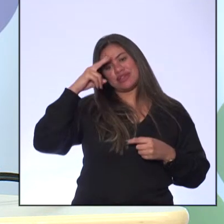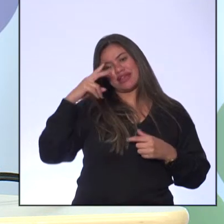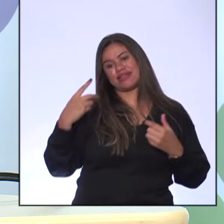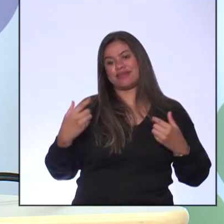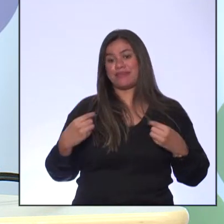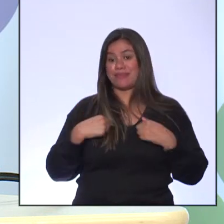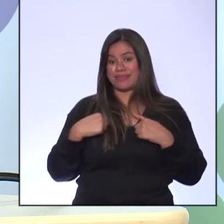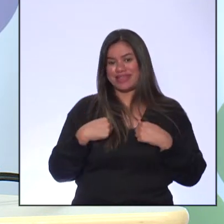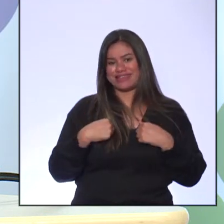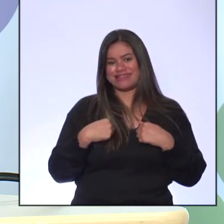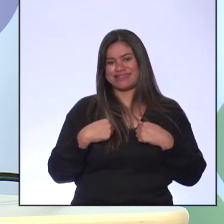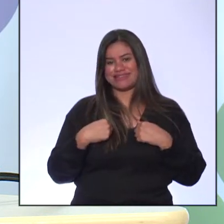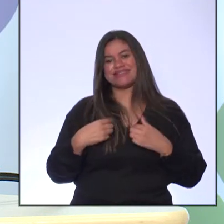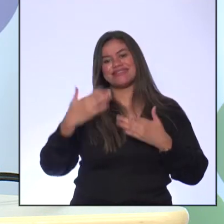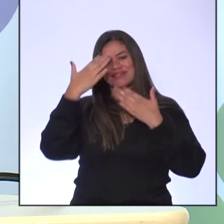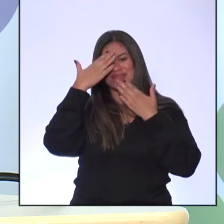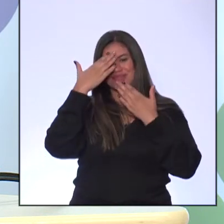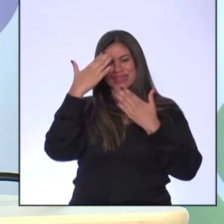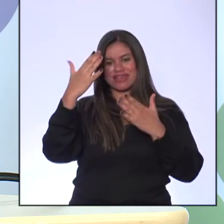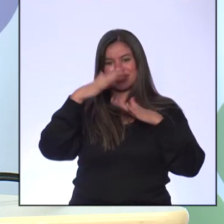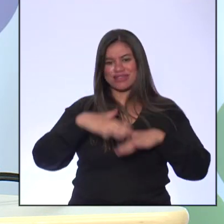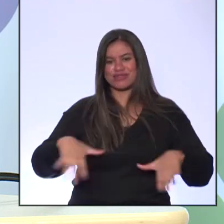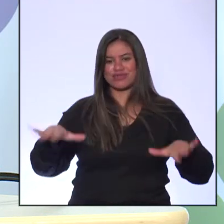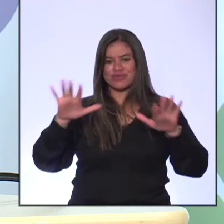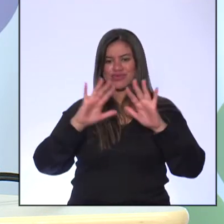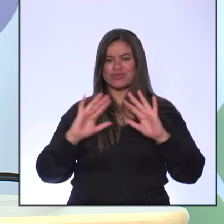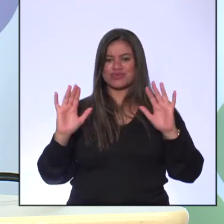outro lado quer contar? Muito obrigado a todos por essa